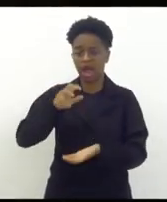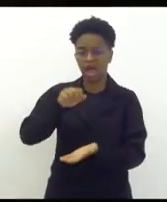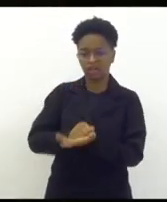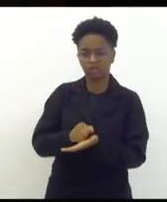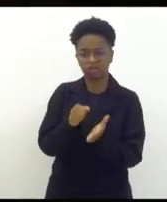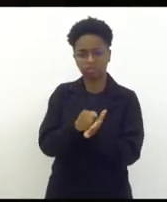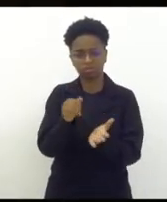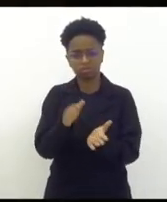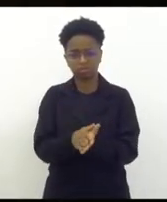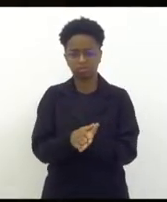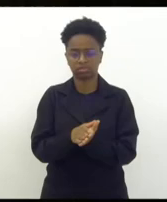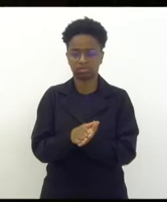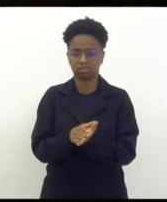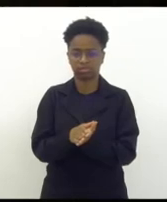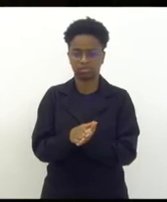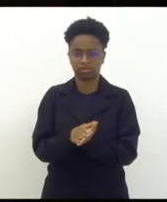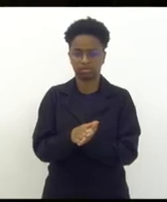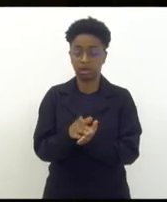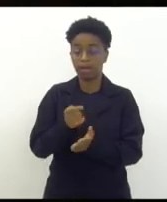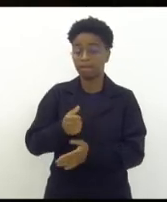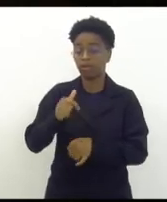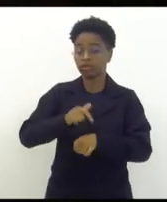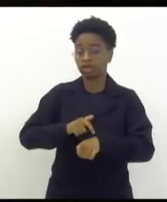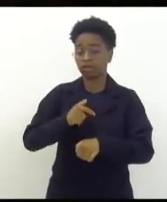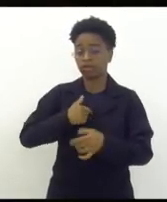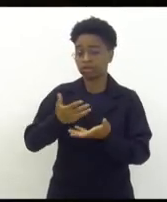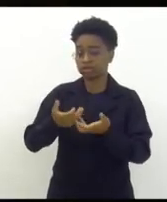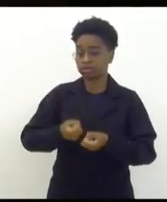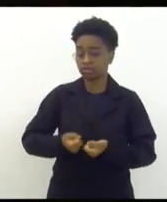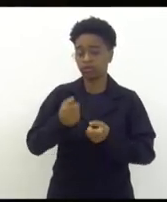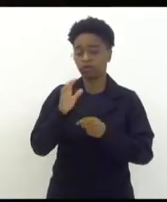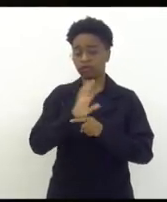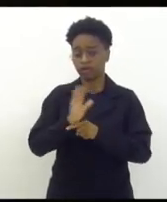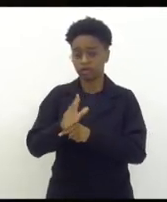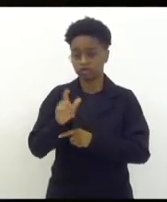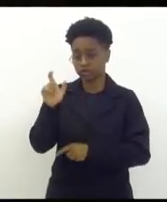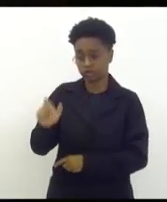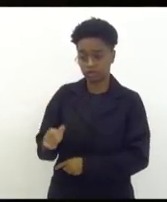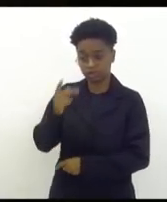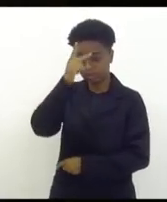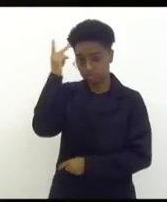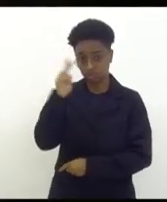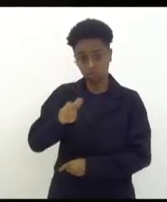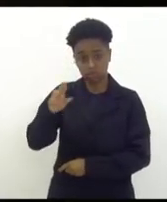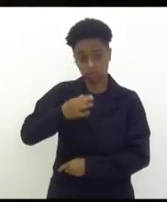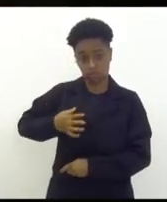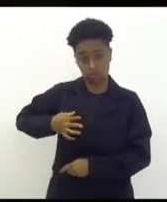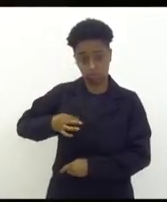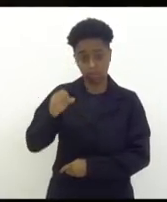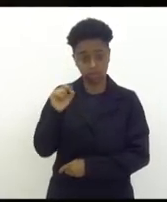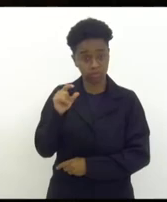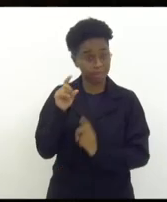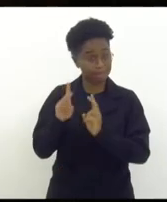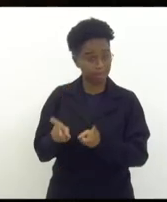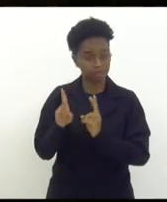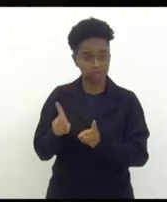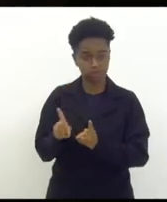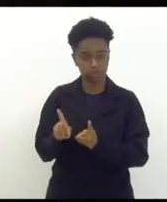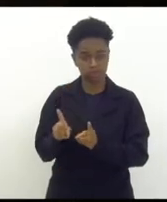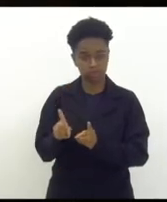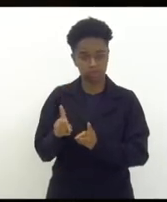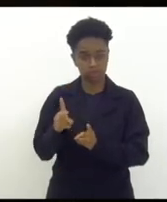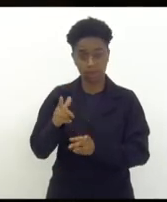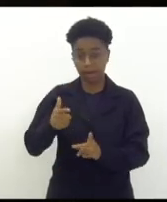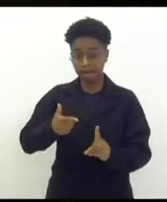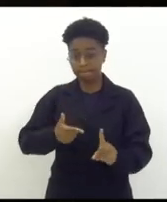multado há poucos dias vi um vídeo em que um desses indivíduos vestindo mesmo colete Azul dispara